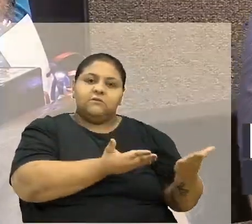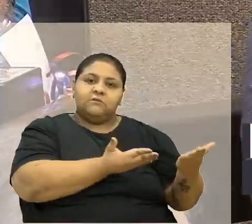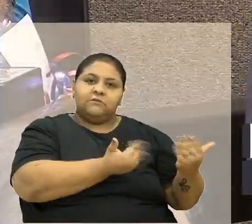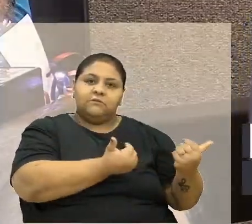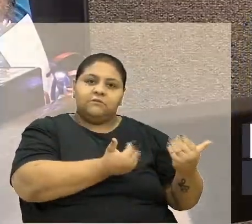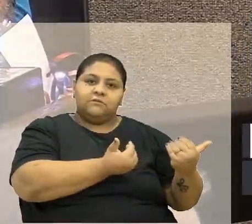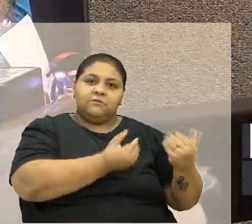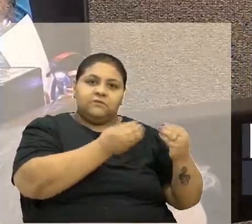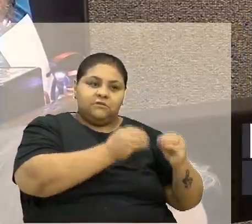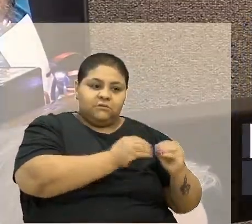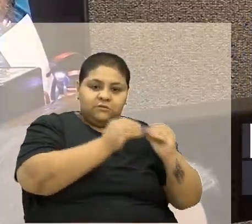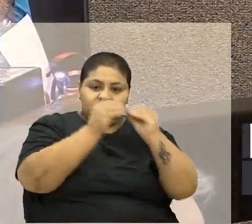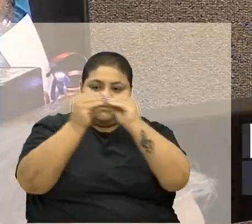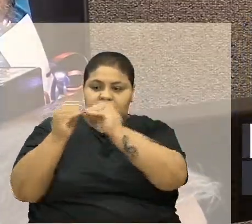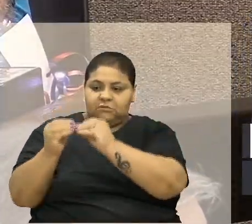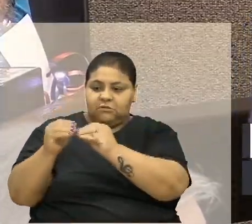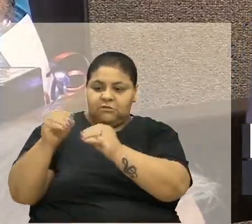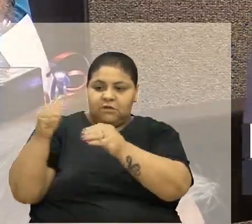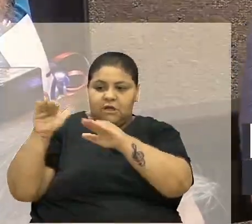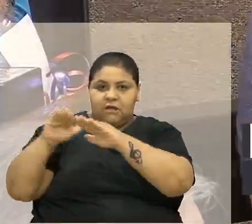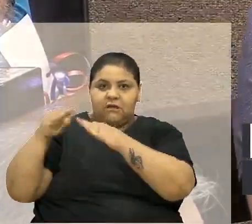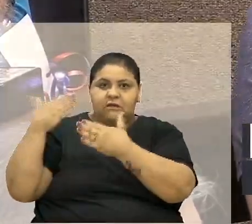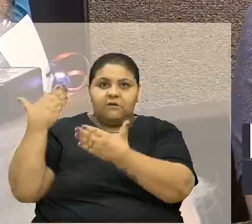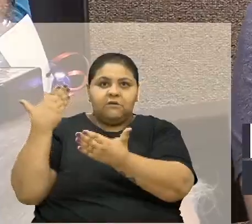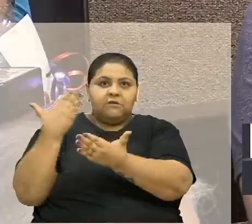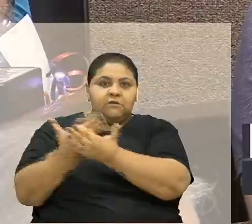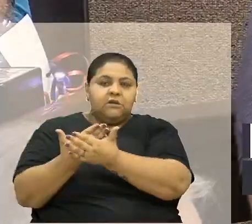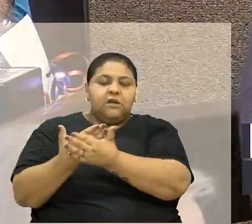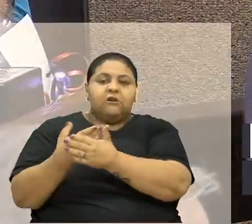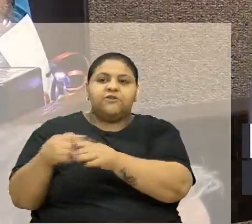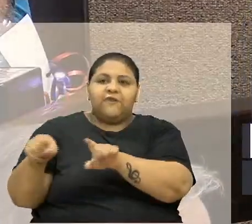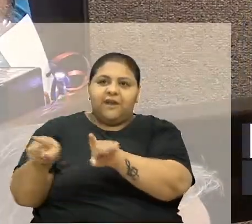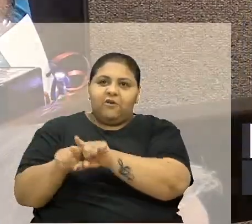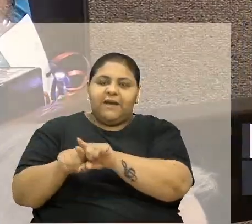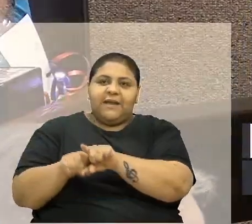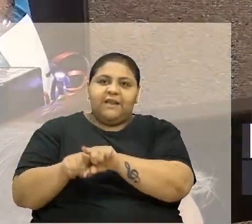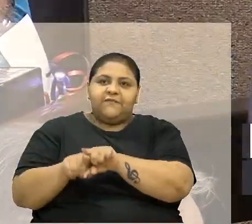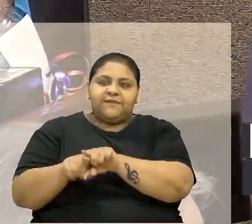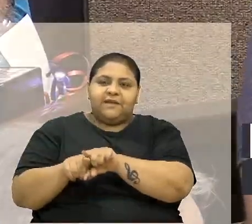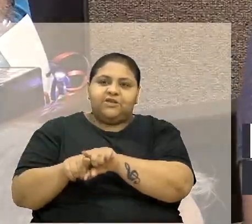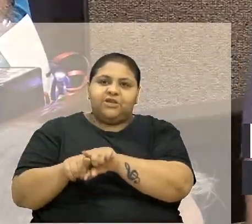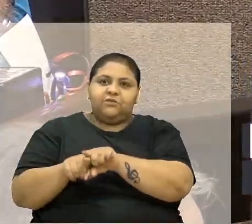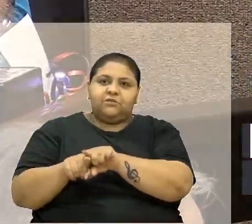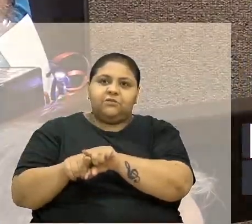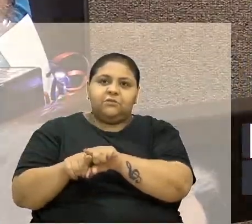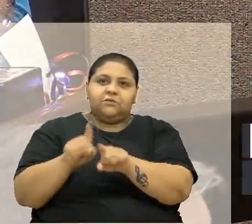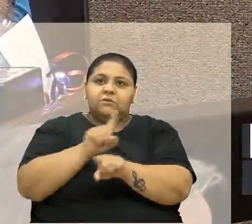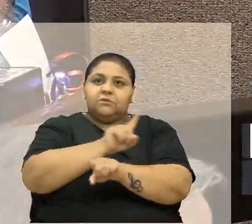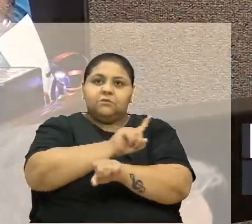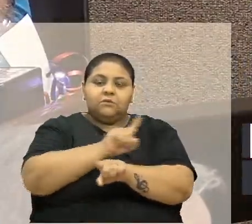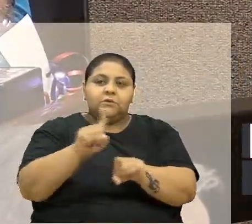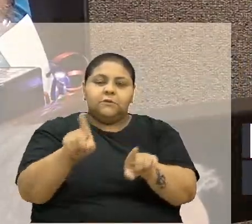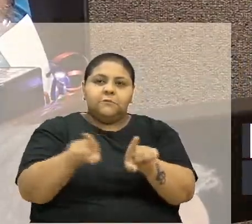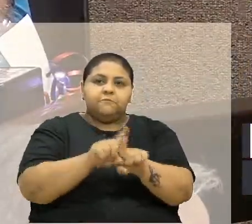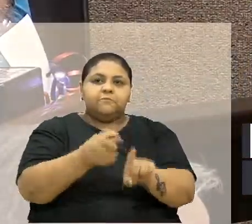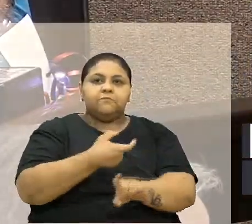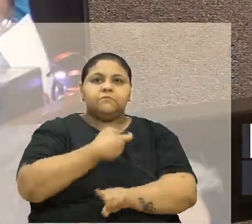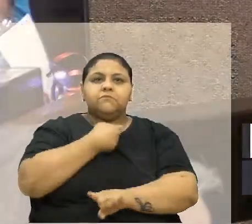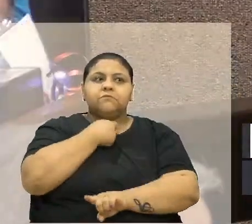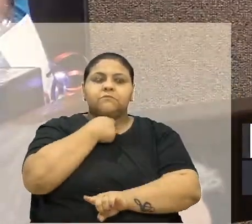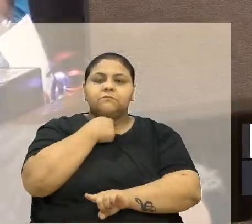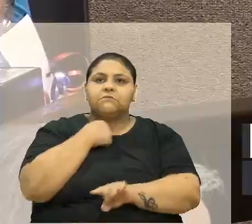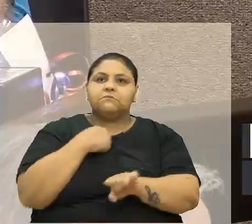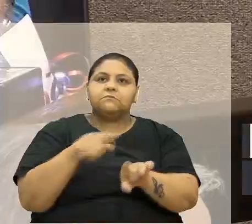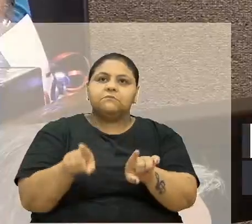de chegar aí até a escola tira a oportunidade de outros. Então, são coisas que a gente